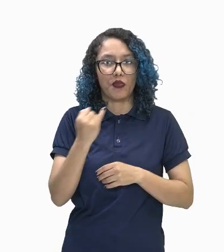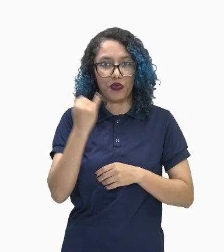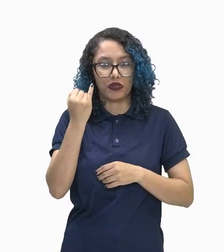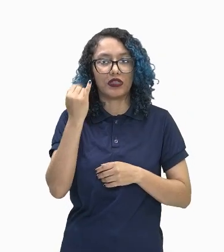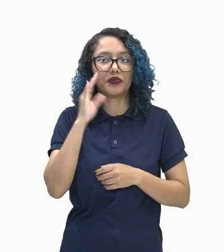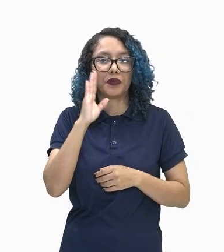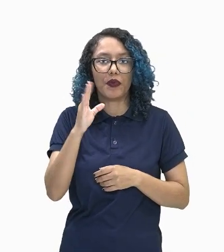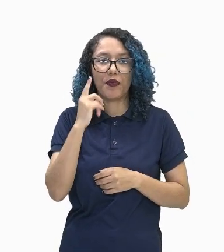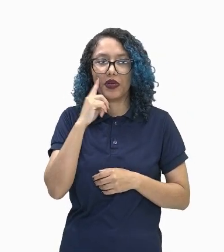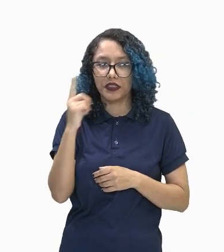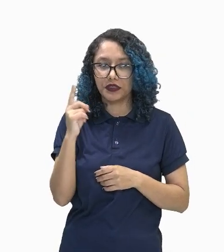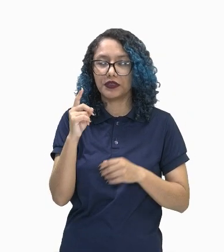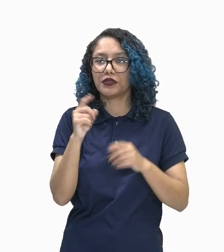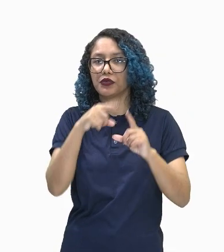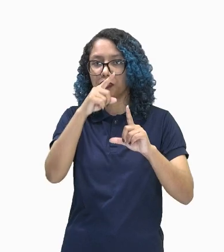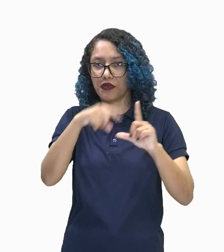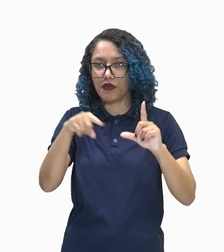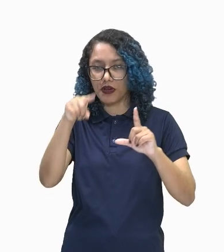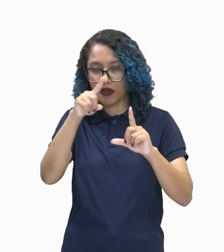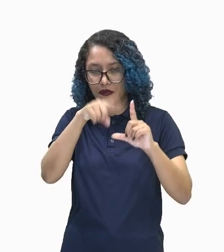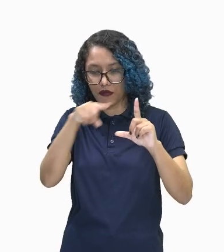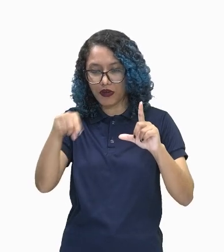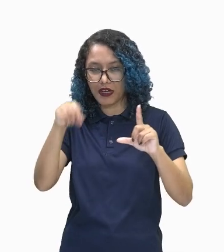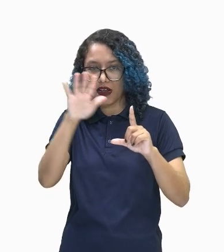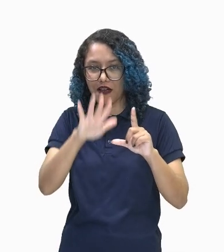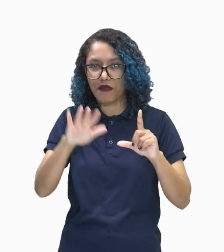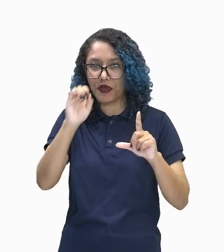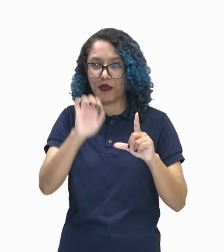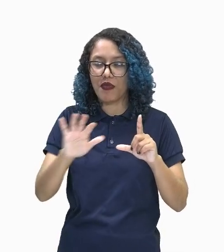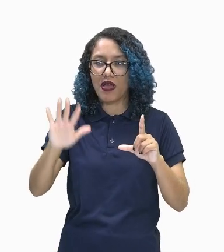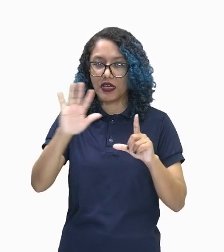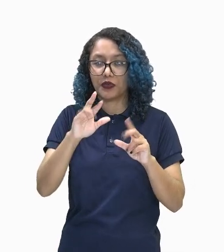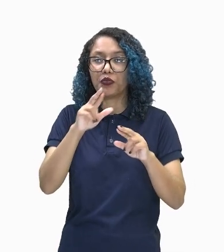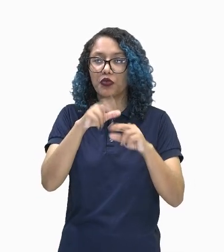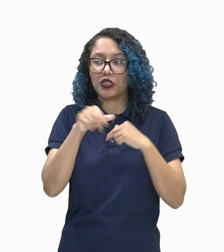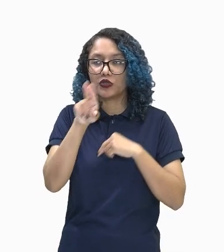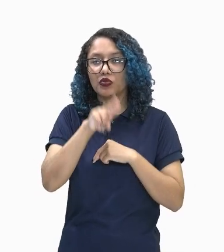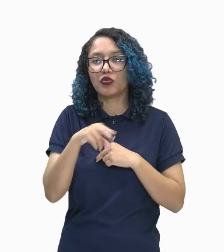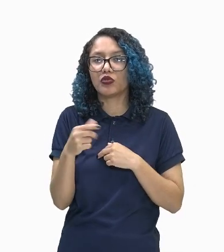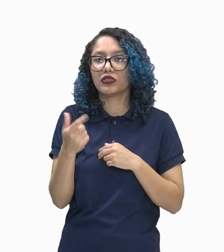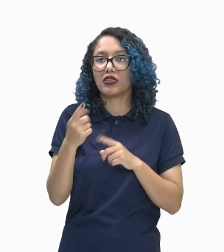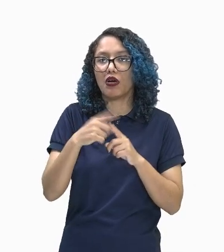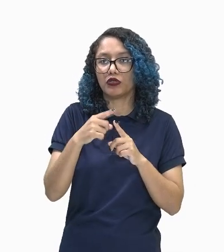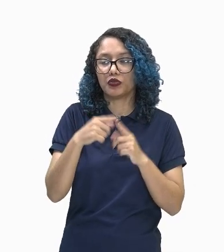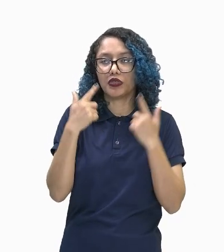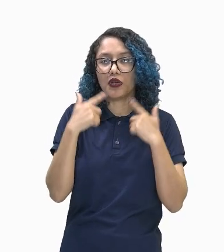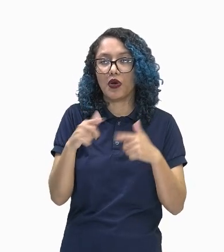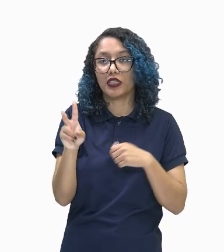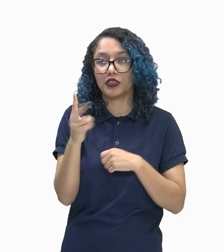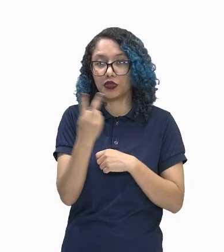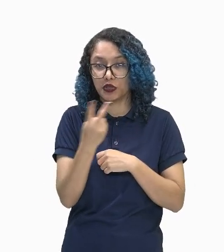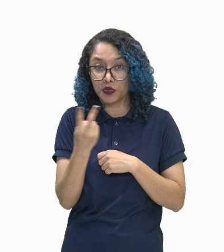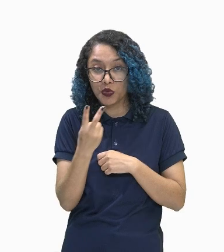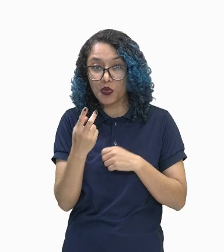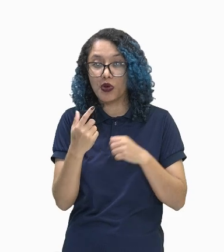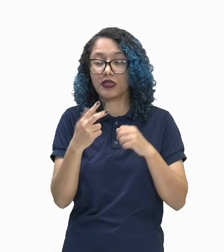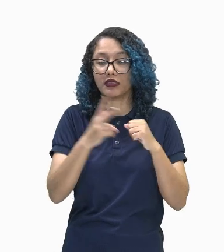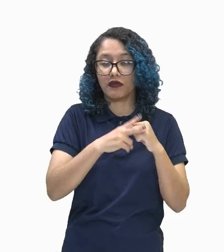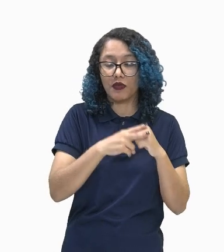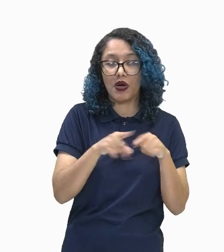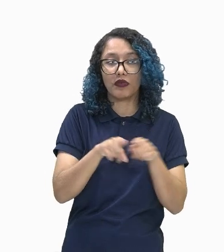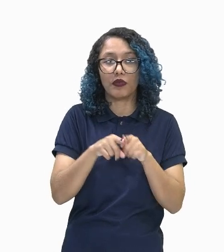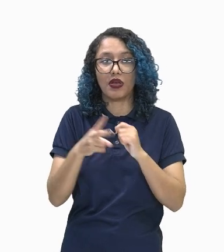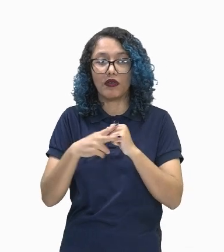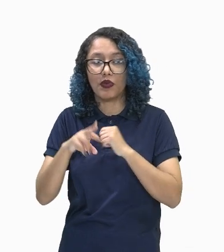com imagem. Por isso que falamos que vem com a linguagem verbal e não verbal. A linguagem verbal é aquela